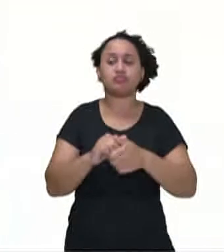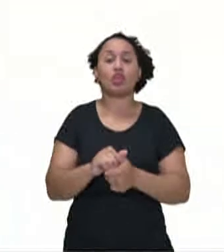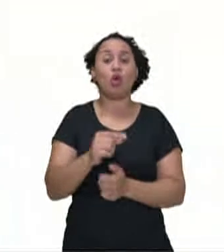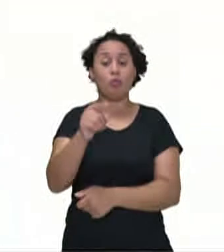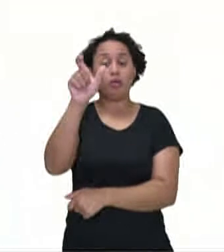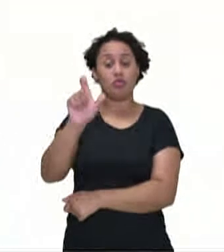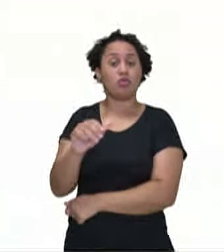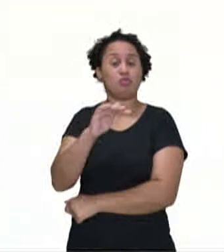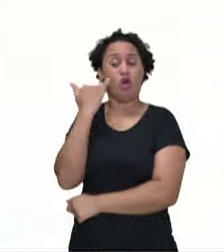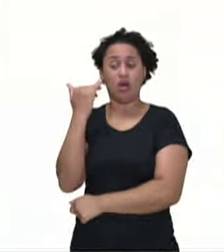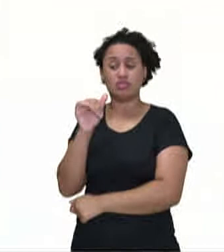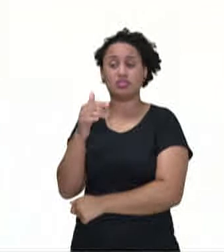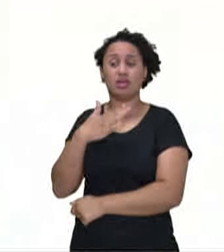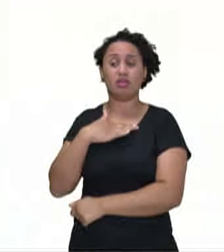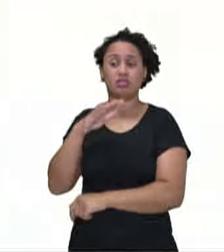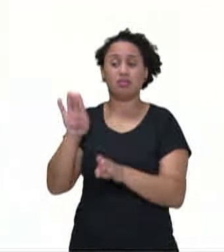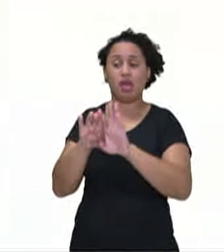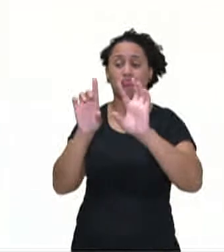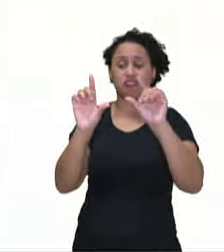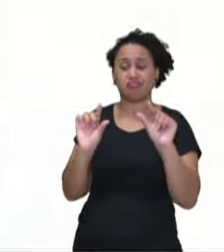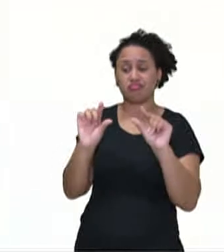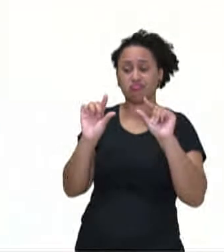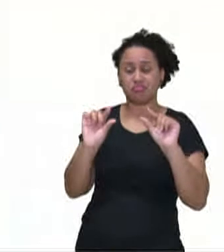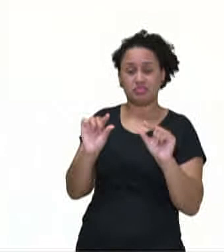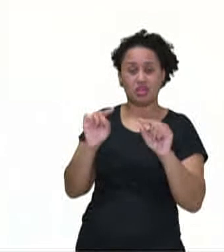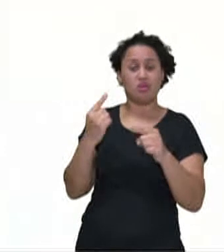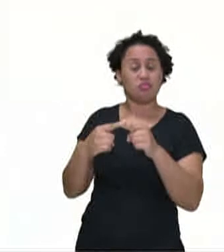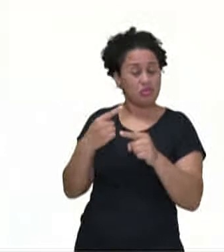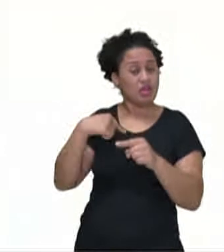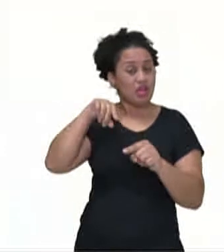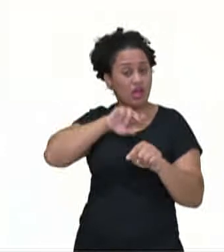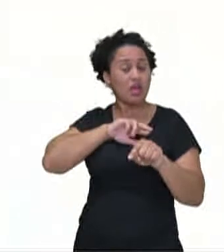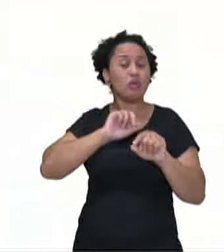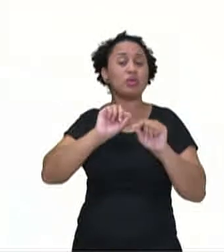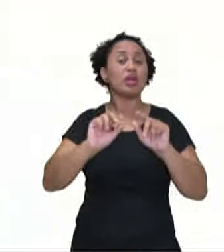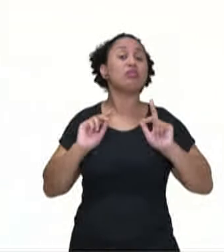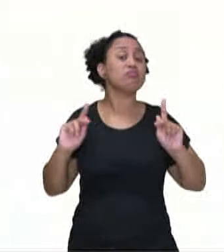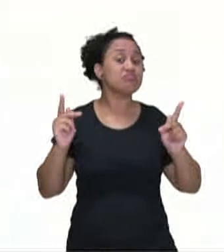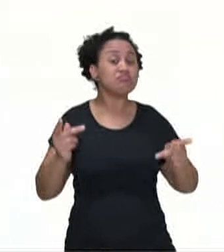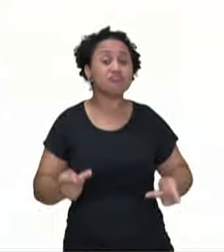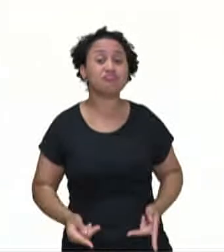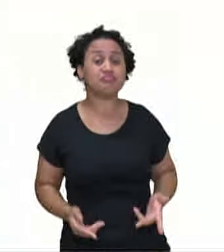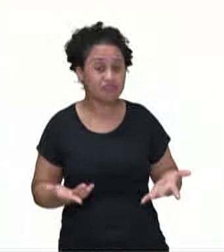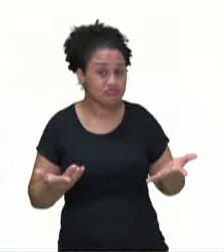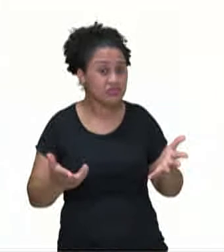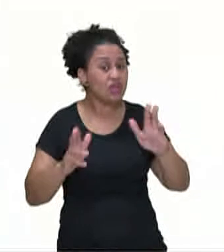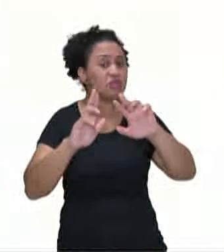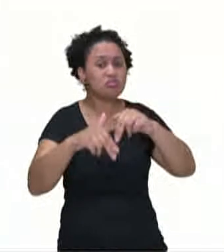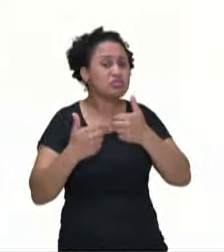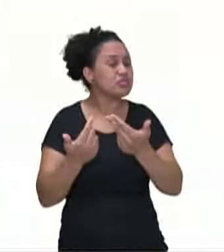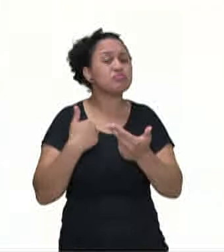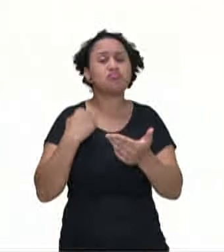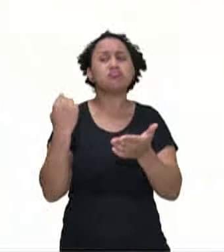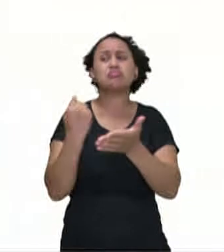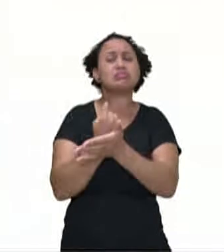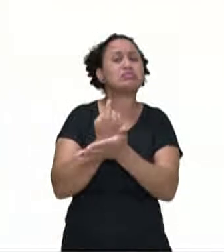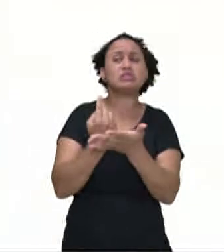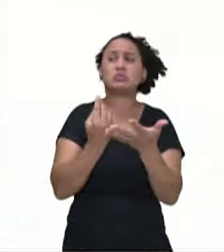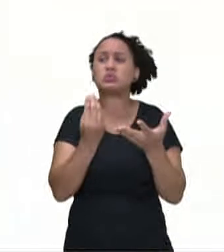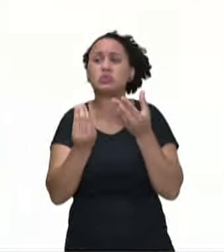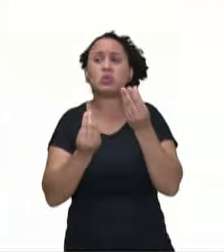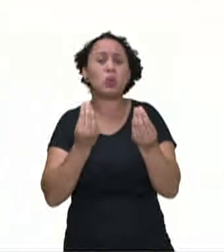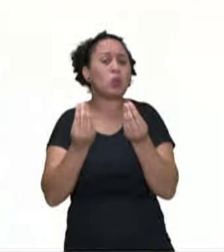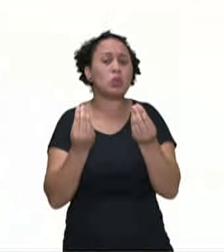me diminui, porque sou parte do gênero humano. E por isso, não pergunte por quem os se nos